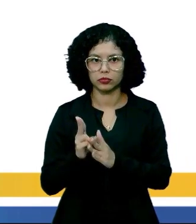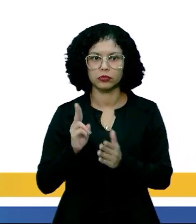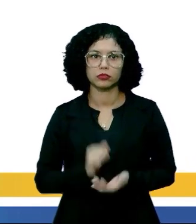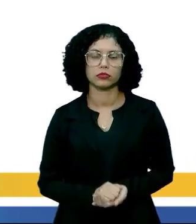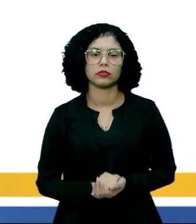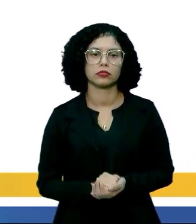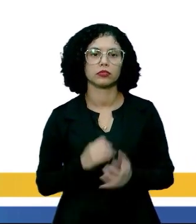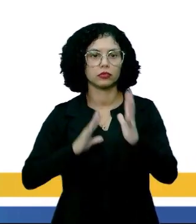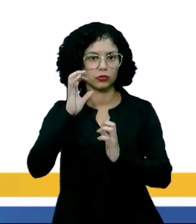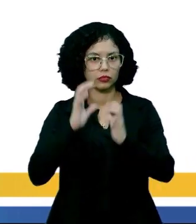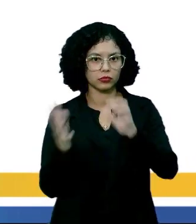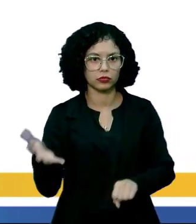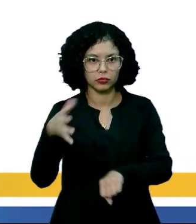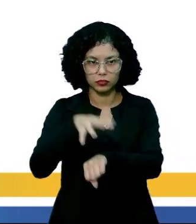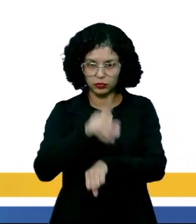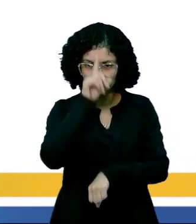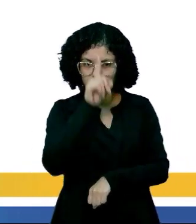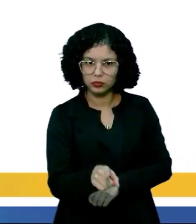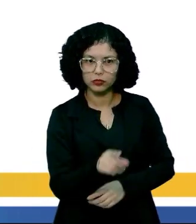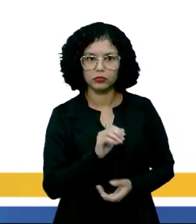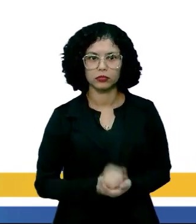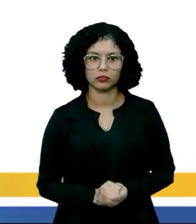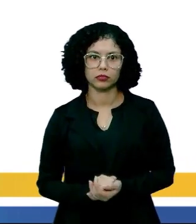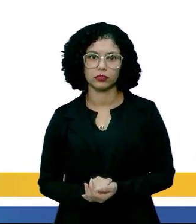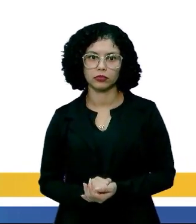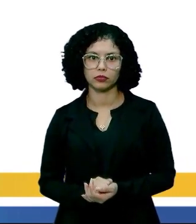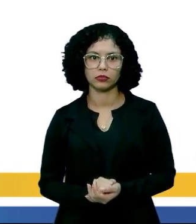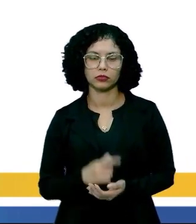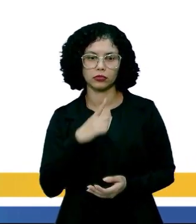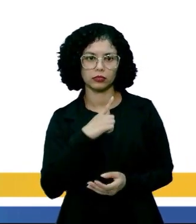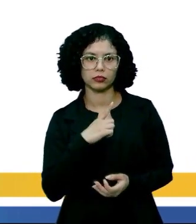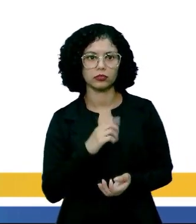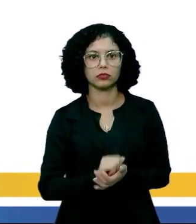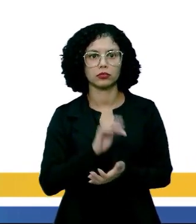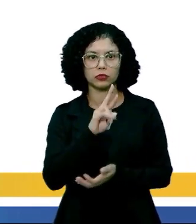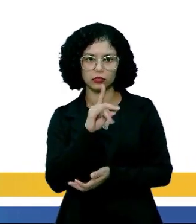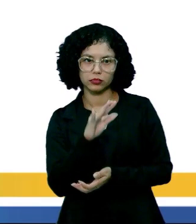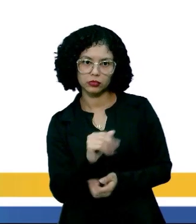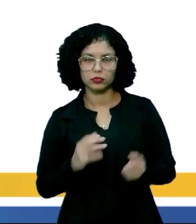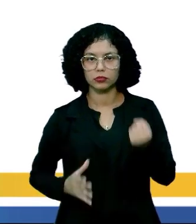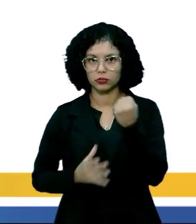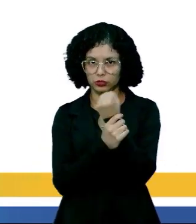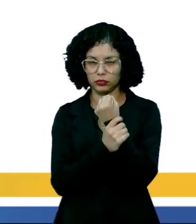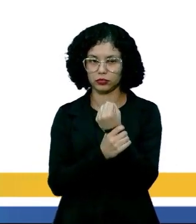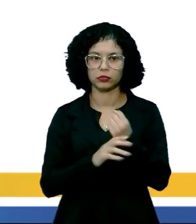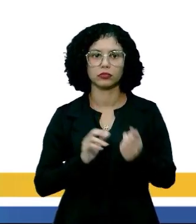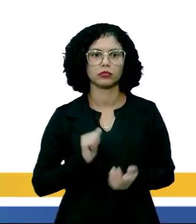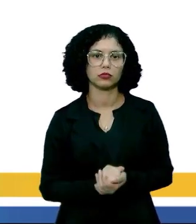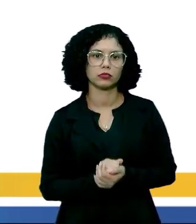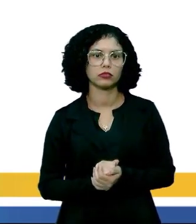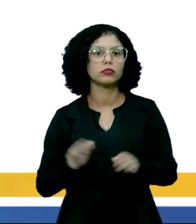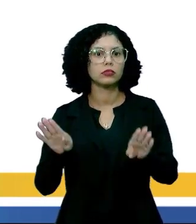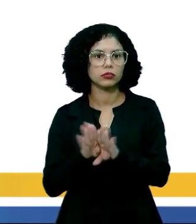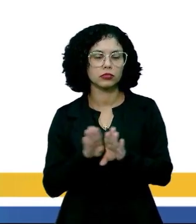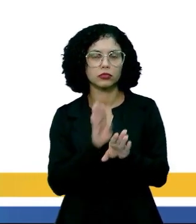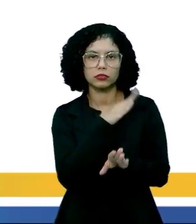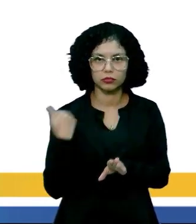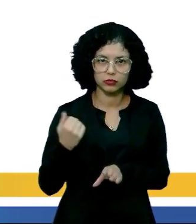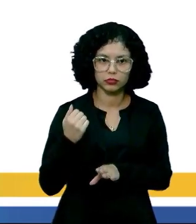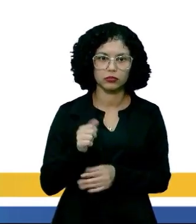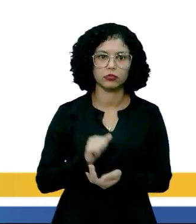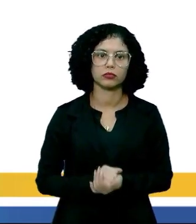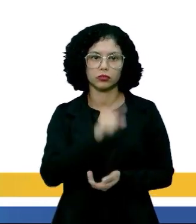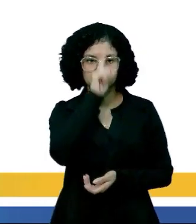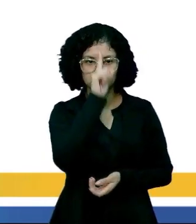indígenas, né? Conflitos com os colonizadores, o cercamento das aldeias para se proteger, ataques aos engenhos